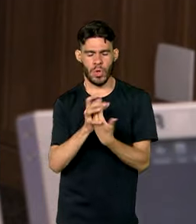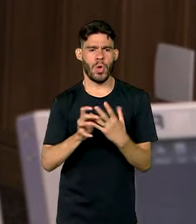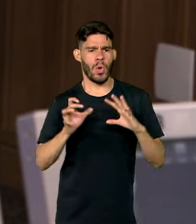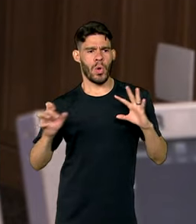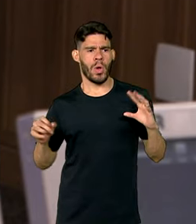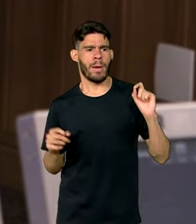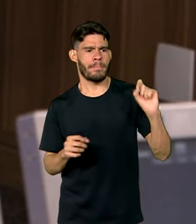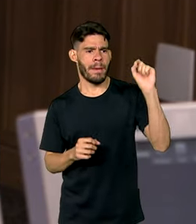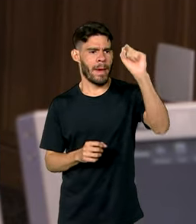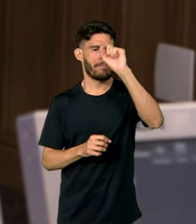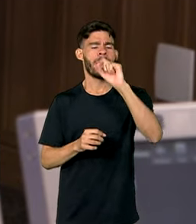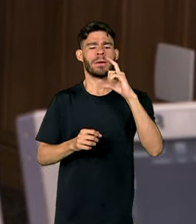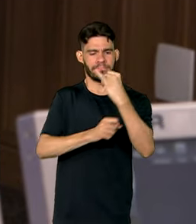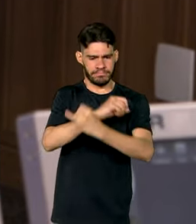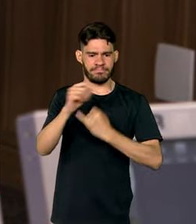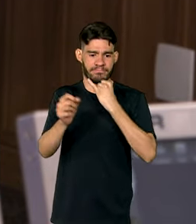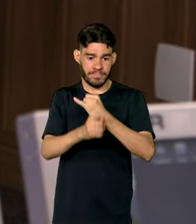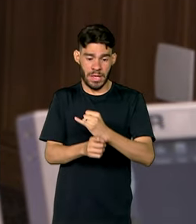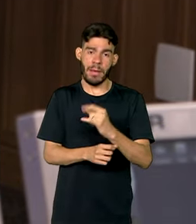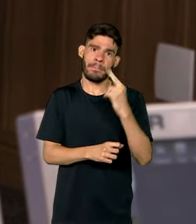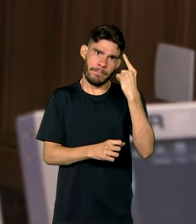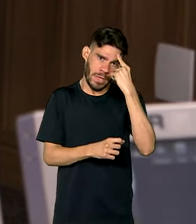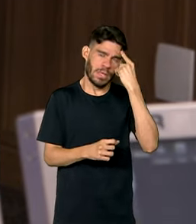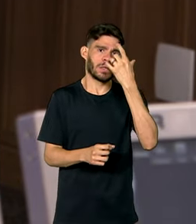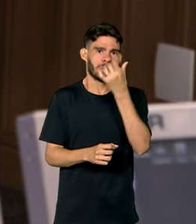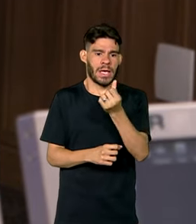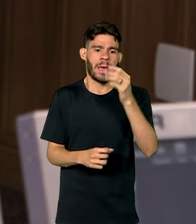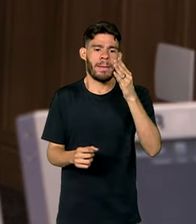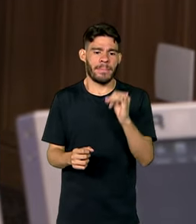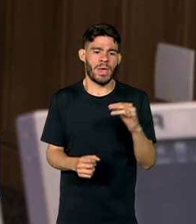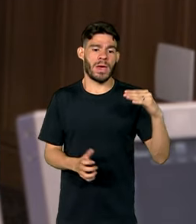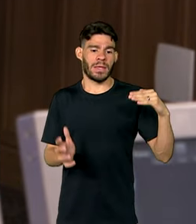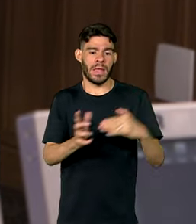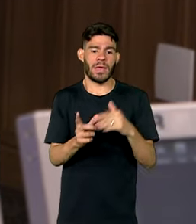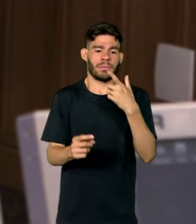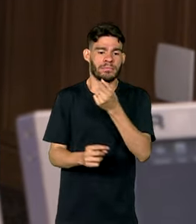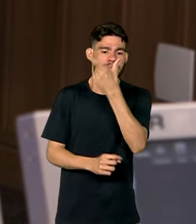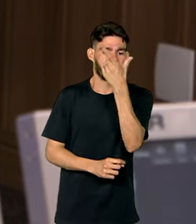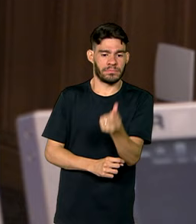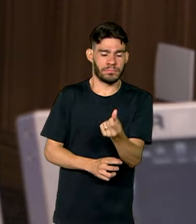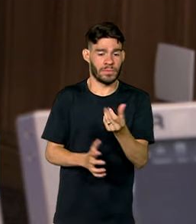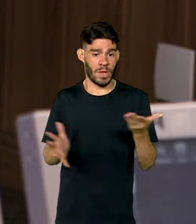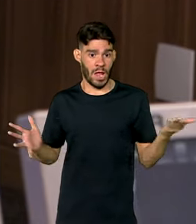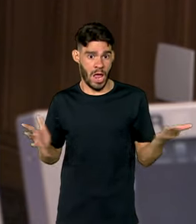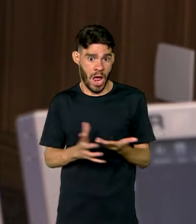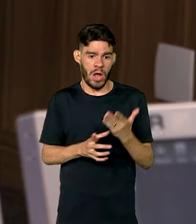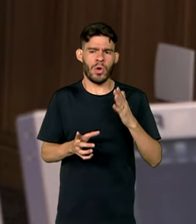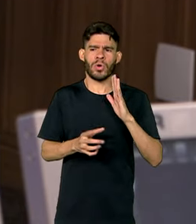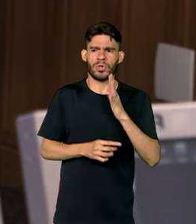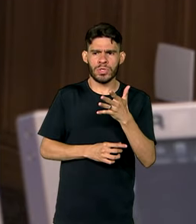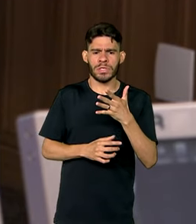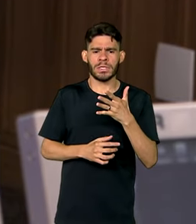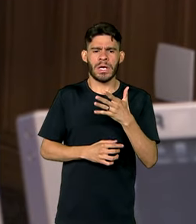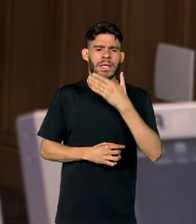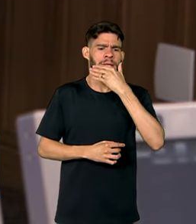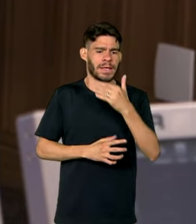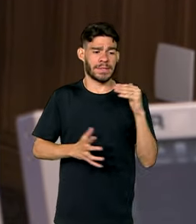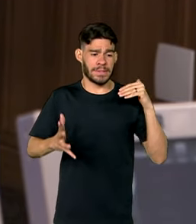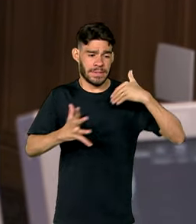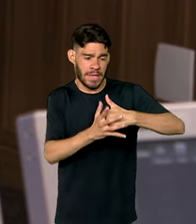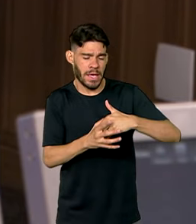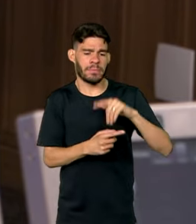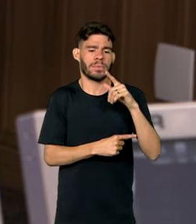conectadas eh a previsão de 6 bilhões até 2026 a gente hoje já tem até o final desse ano